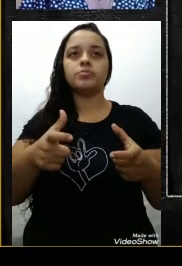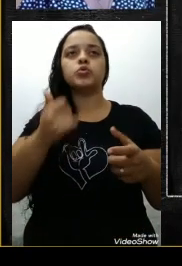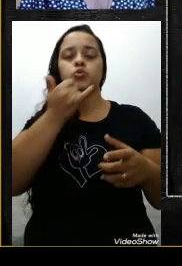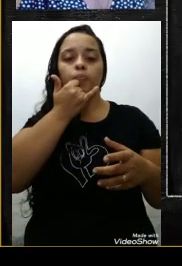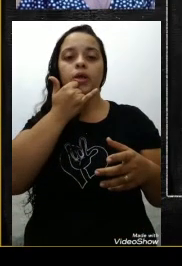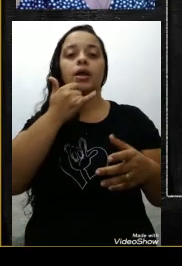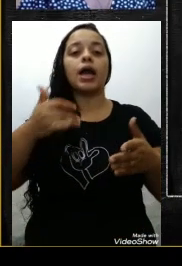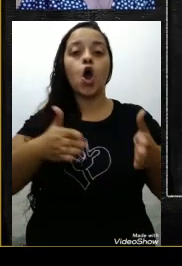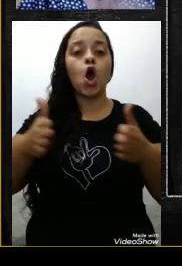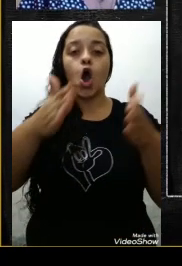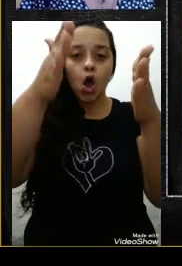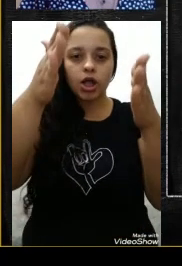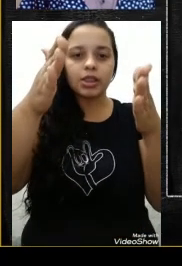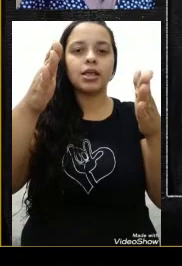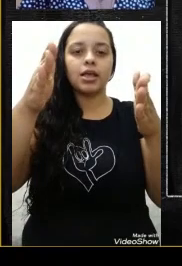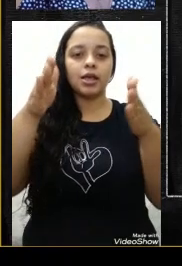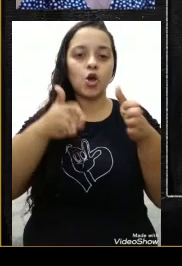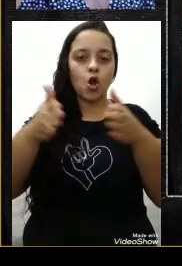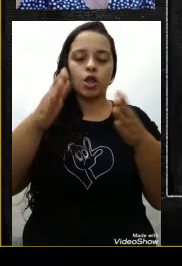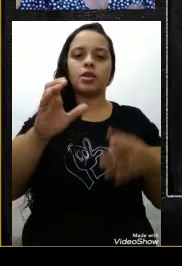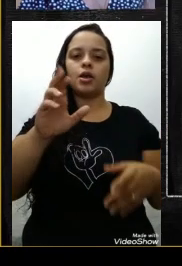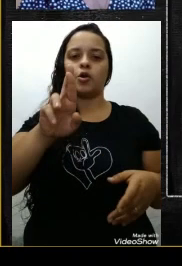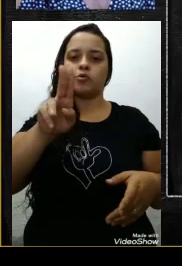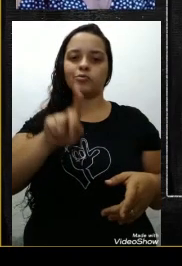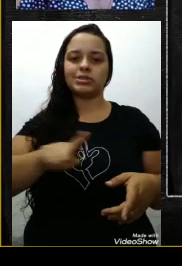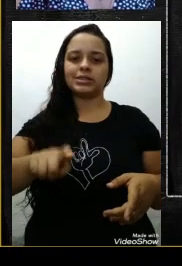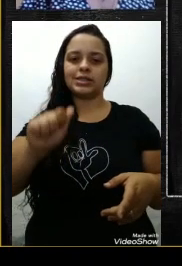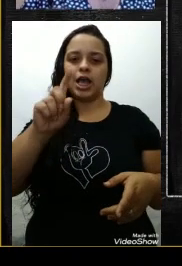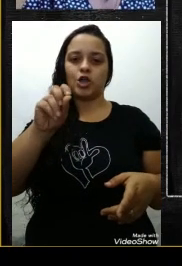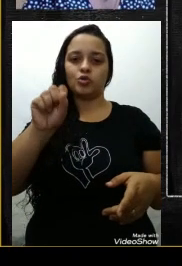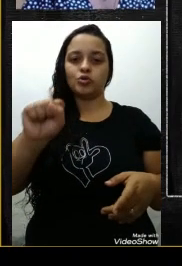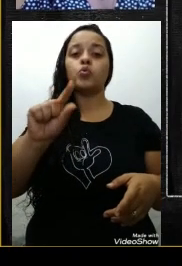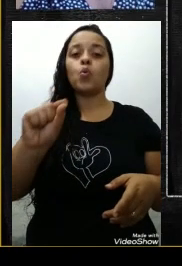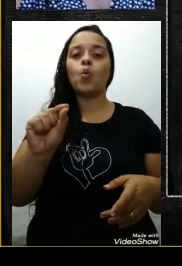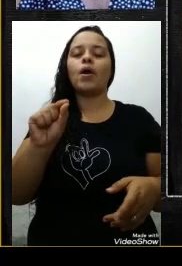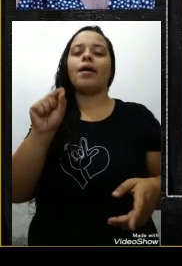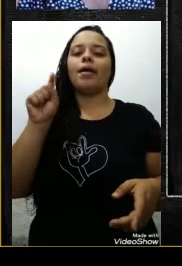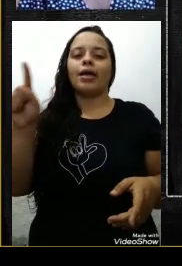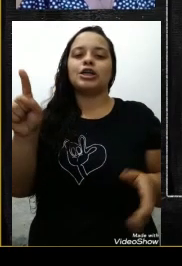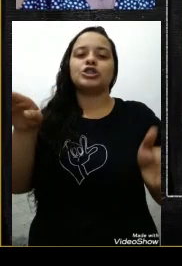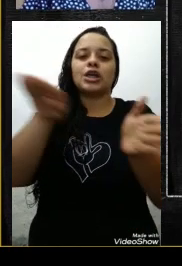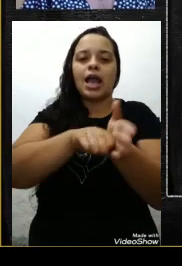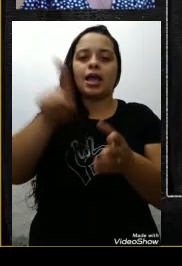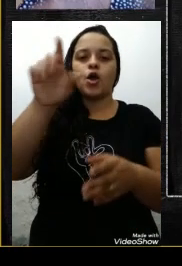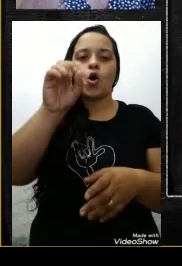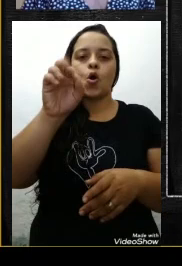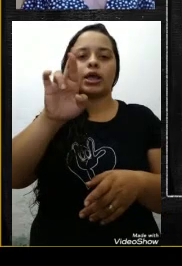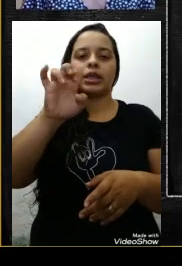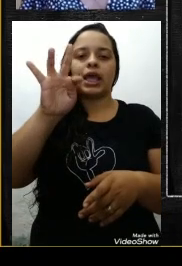comércio as rotas que foram utilizadas pelos cruzados para chegar à região do Oriente. Qual é